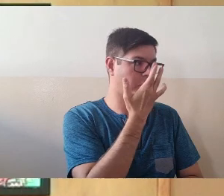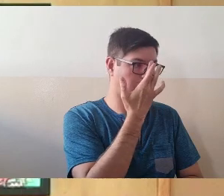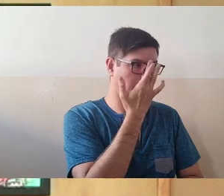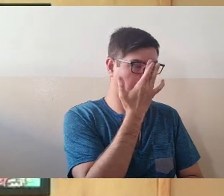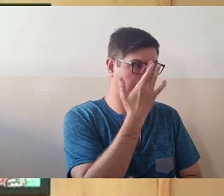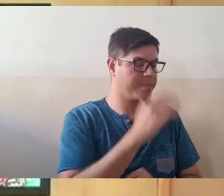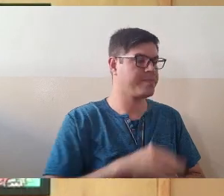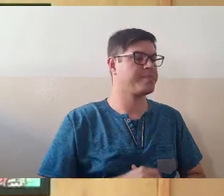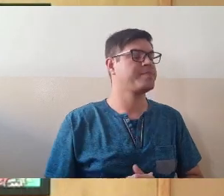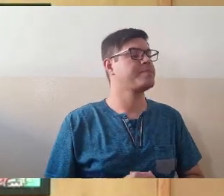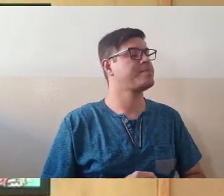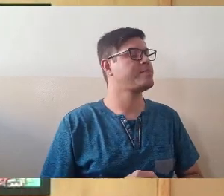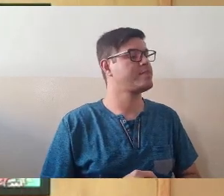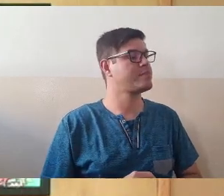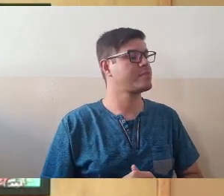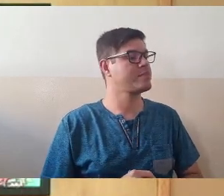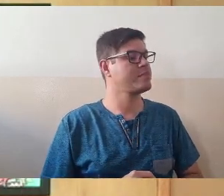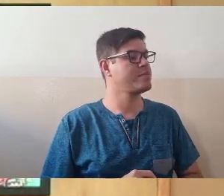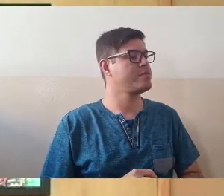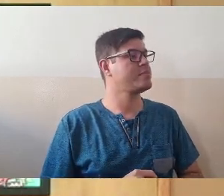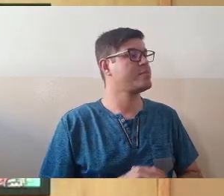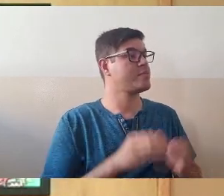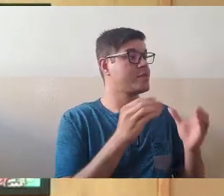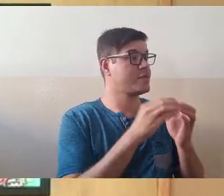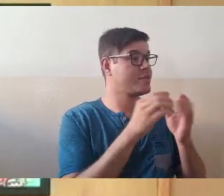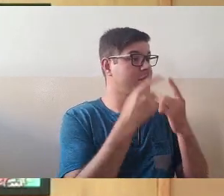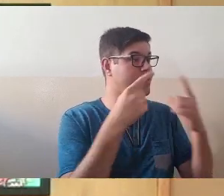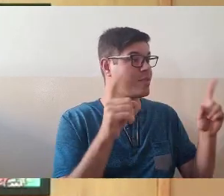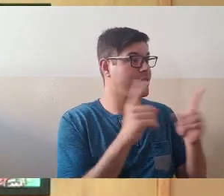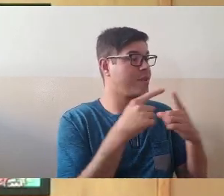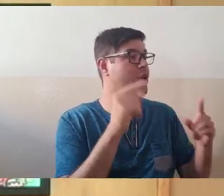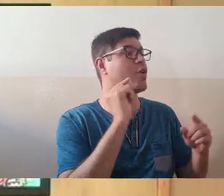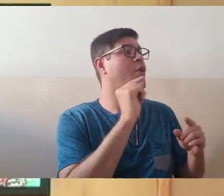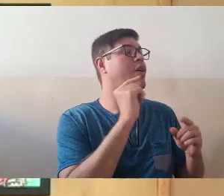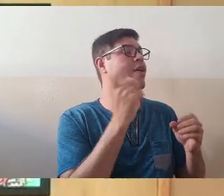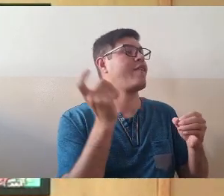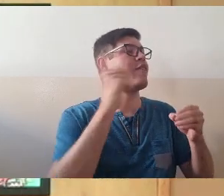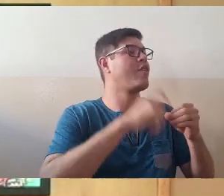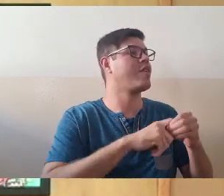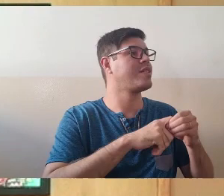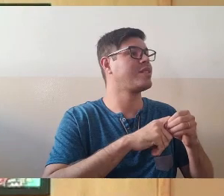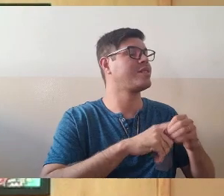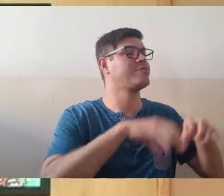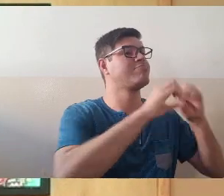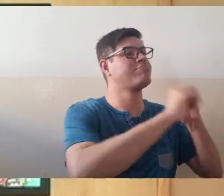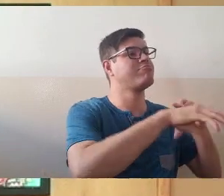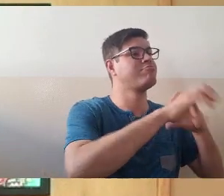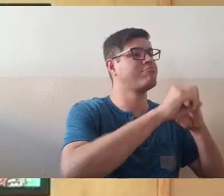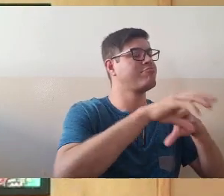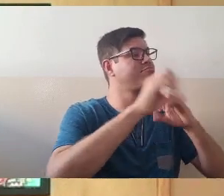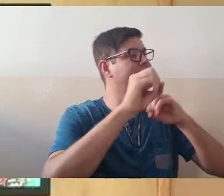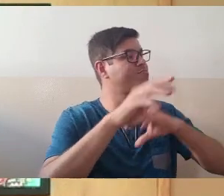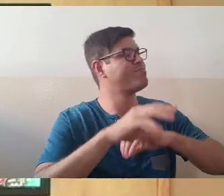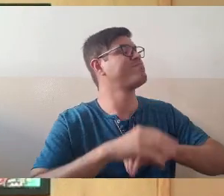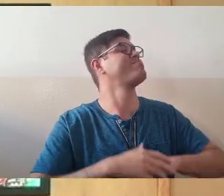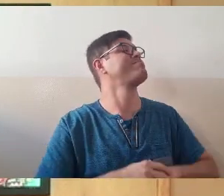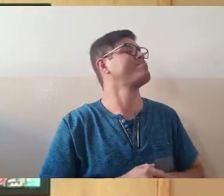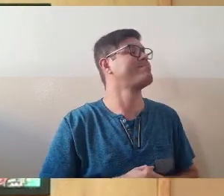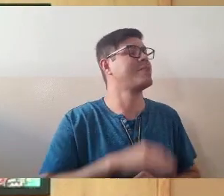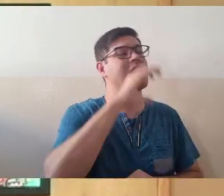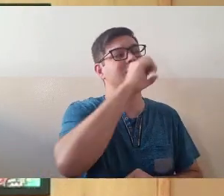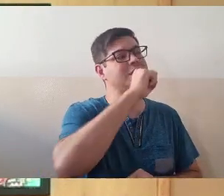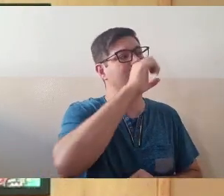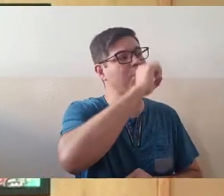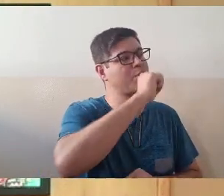própria banda. Mano. A volta das aulas na Carlos Viganò, aos sábados.